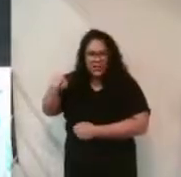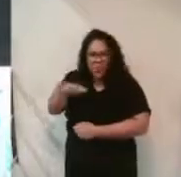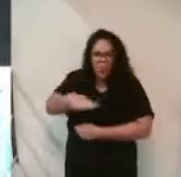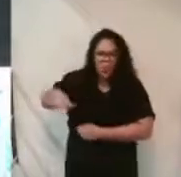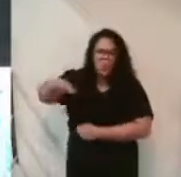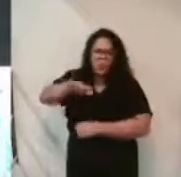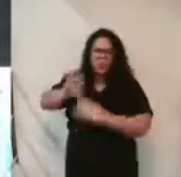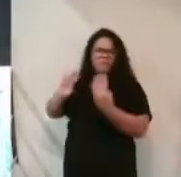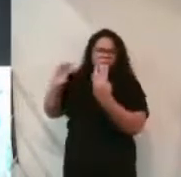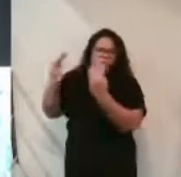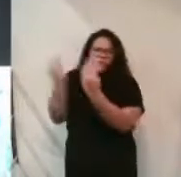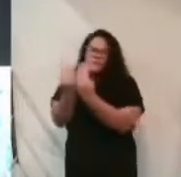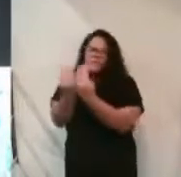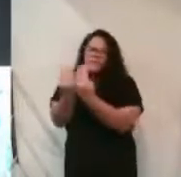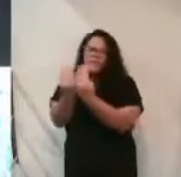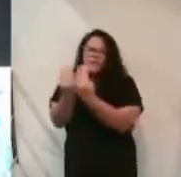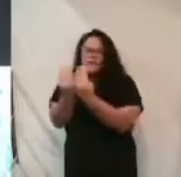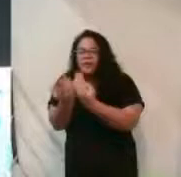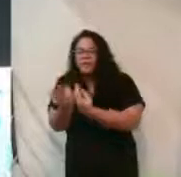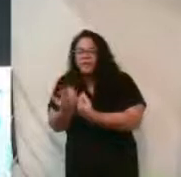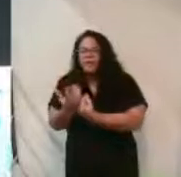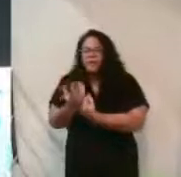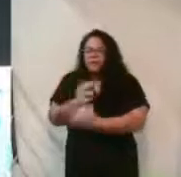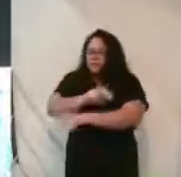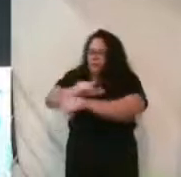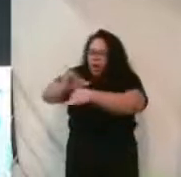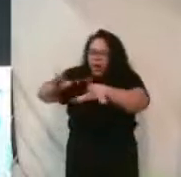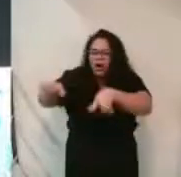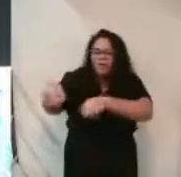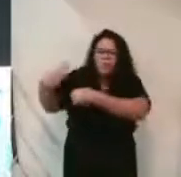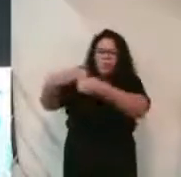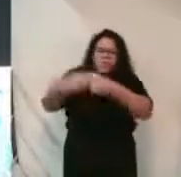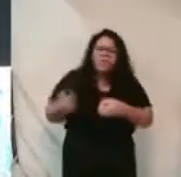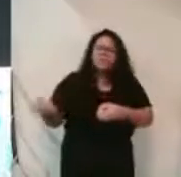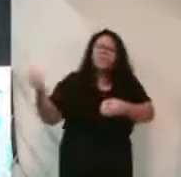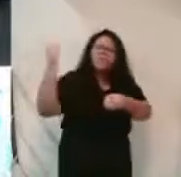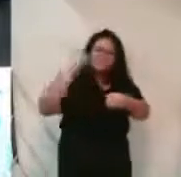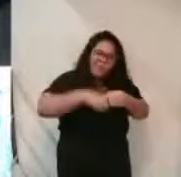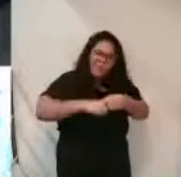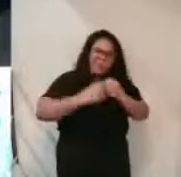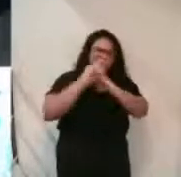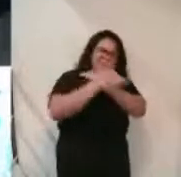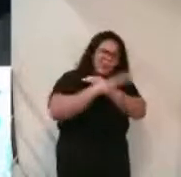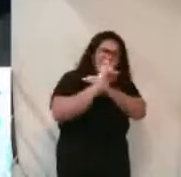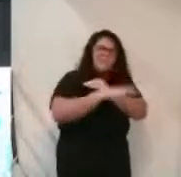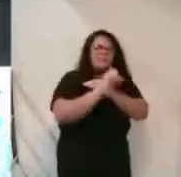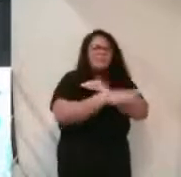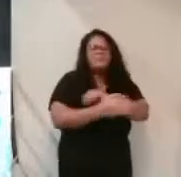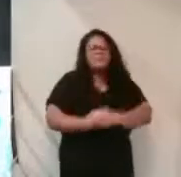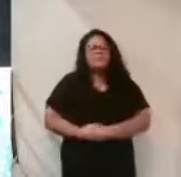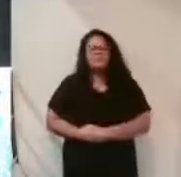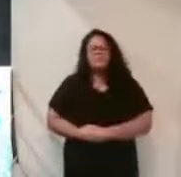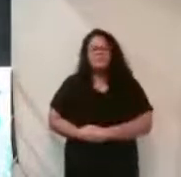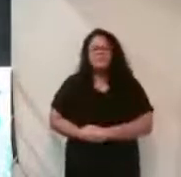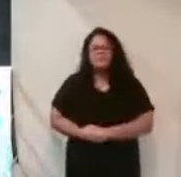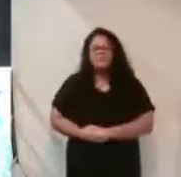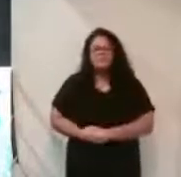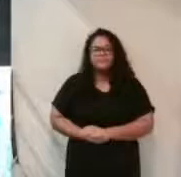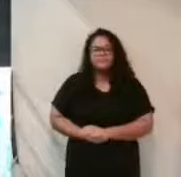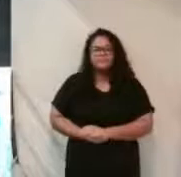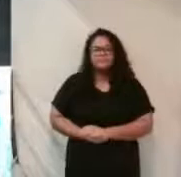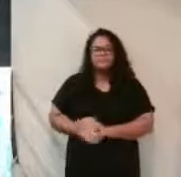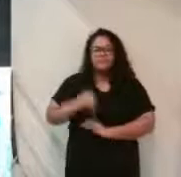escada. E a CPRH, através, eu sou obrigado a nominar, mas através de figuras como Alberto, né? Técnicos de